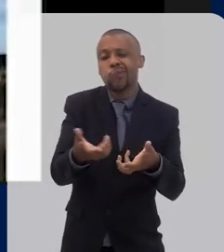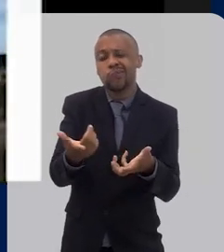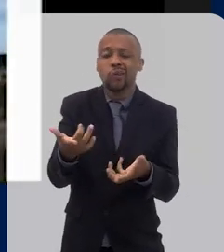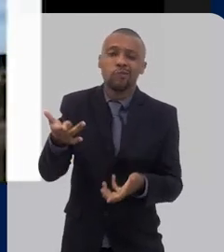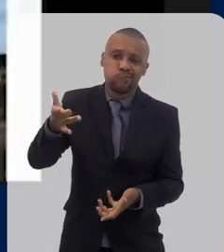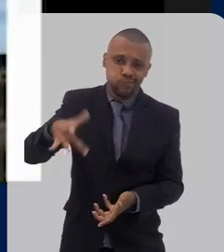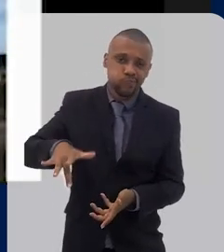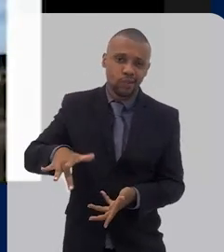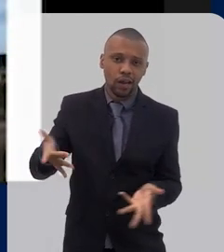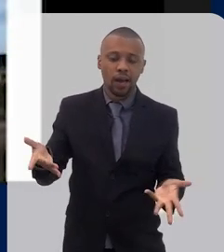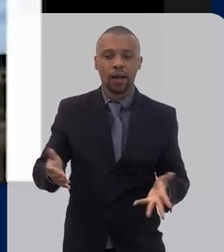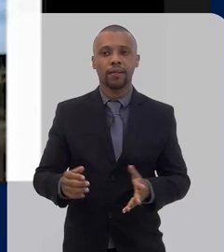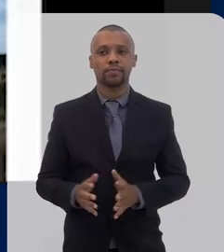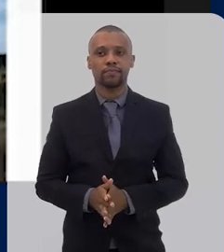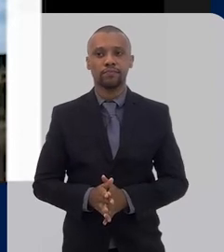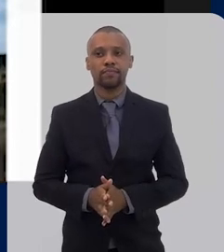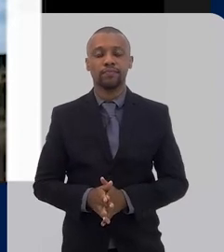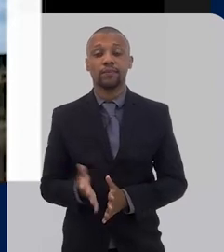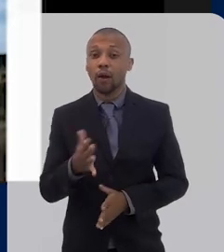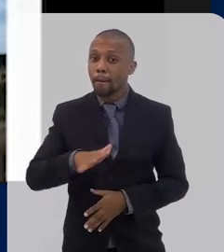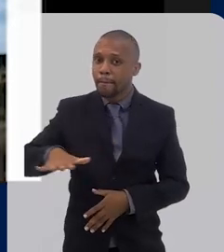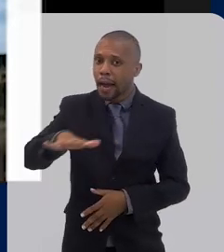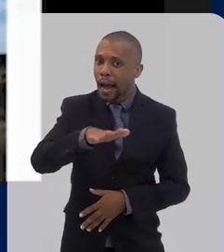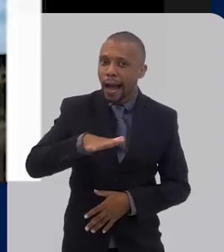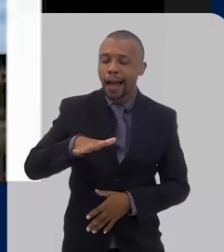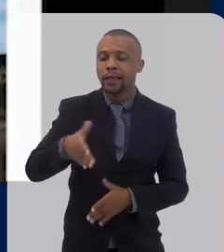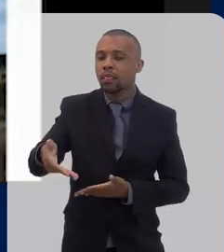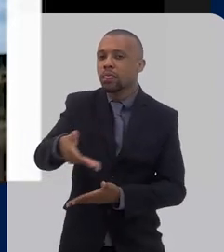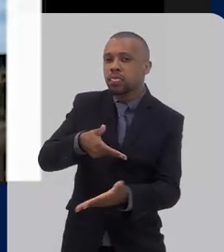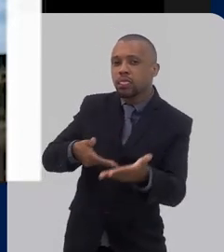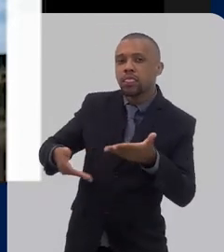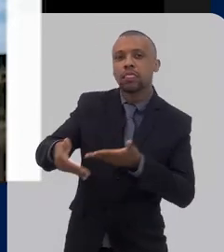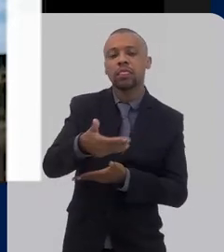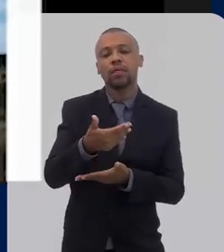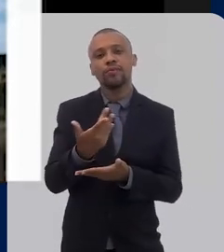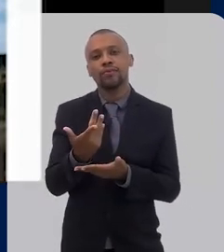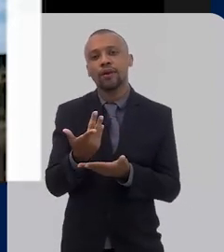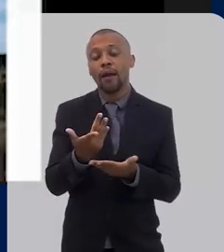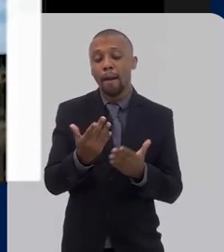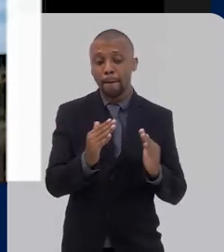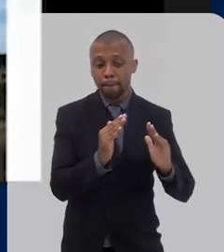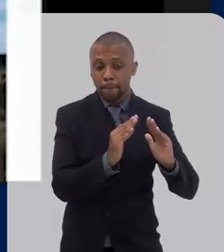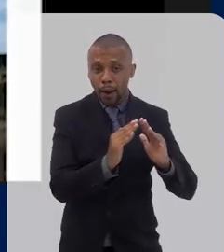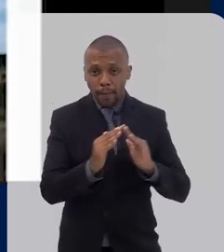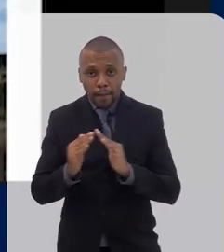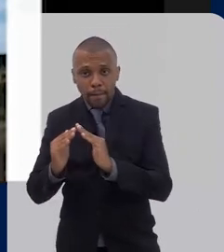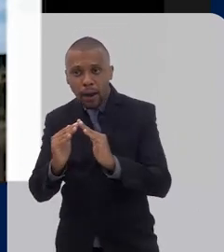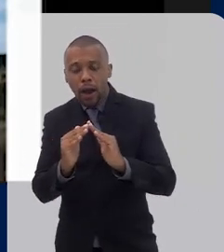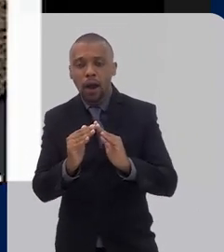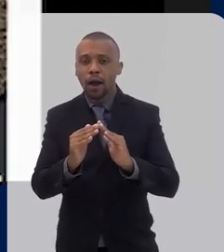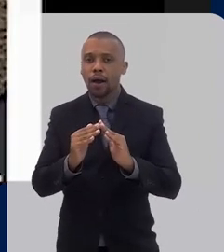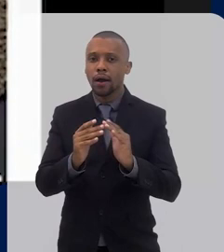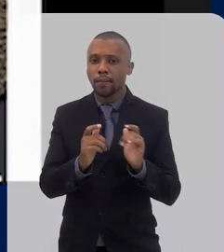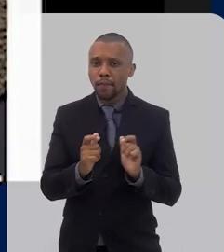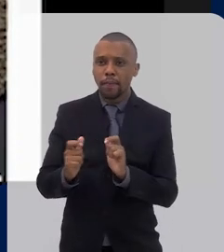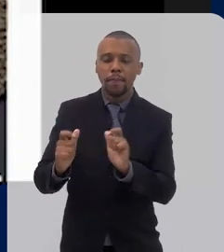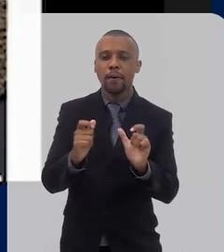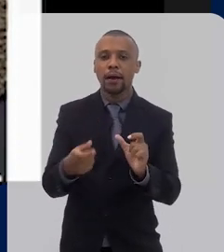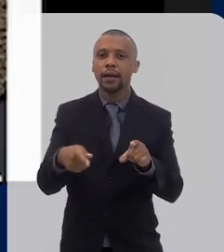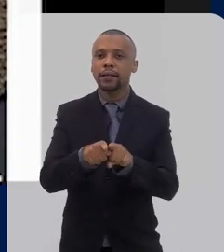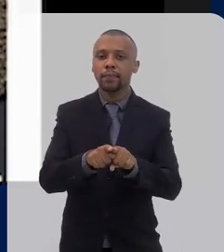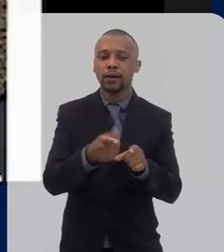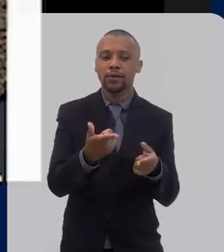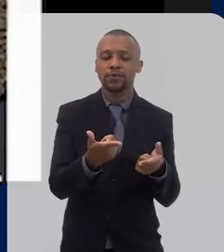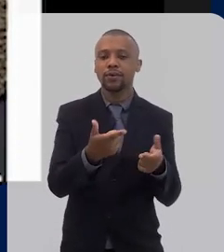moradia precários. E é uma área, né, que é muito dinâmica de ocupação, tanto de ocupação quanto de